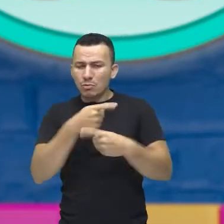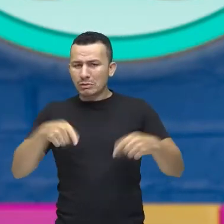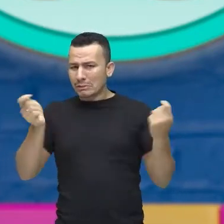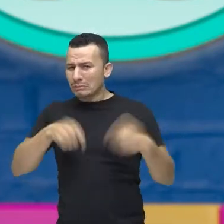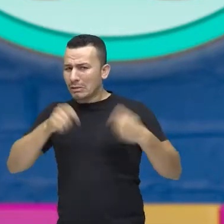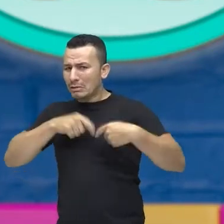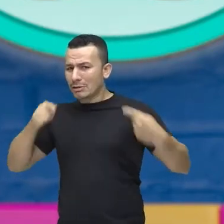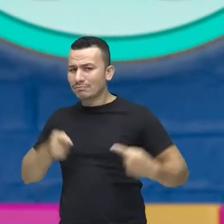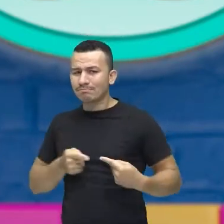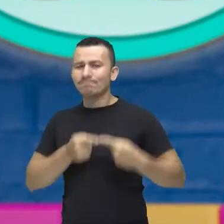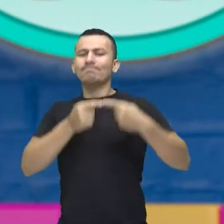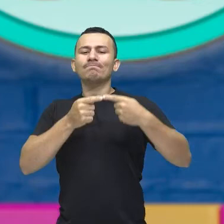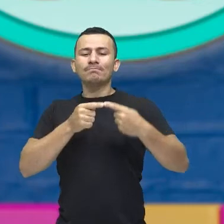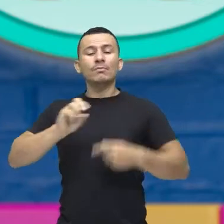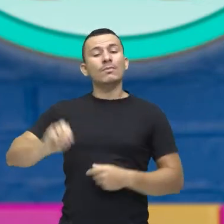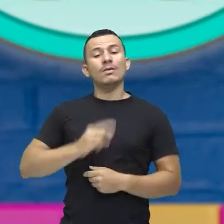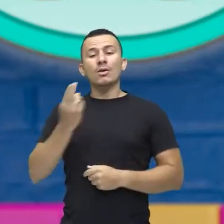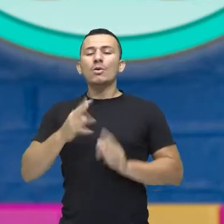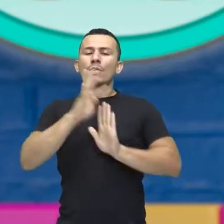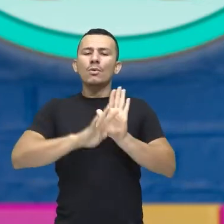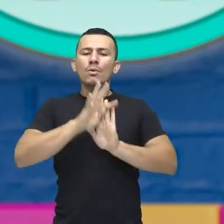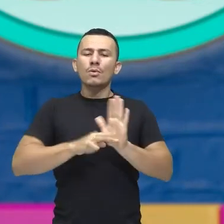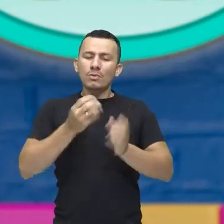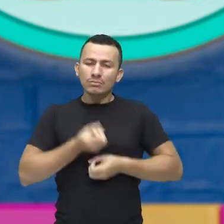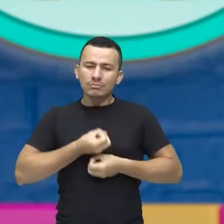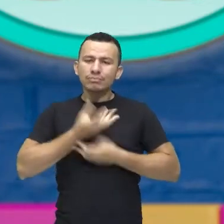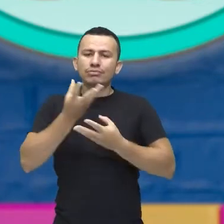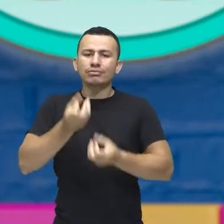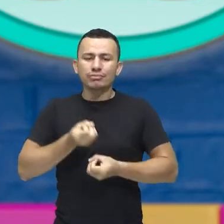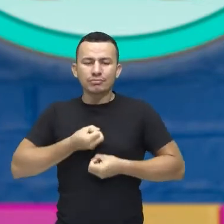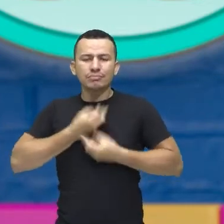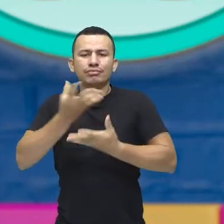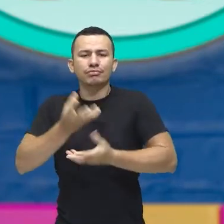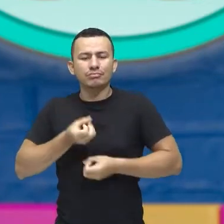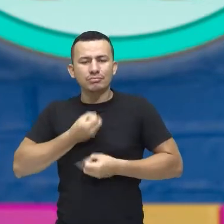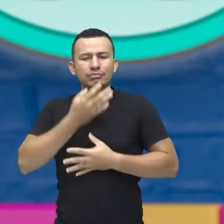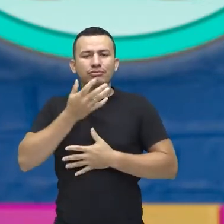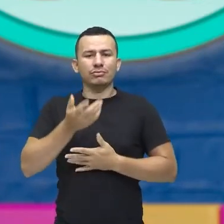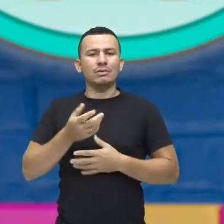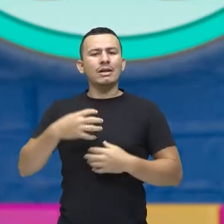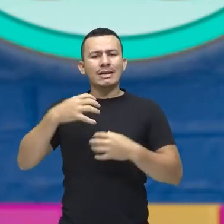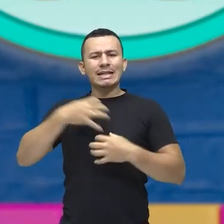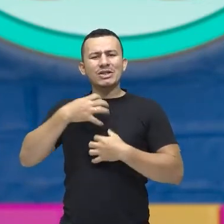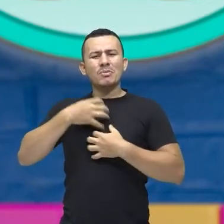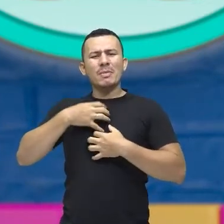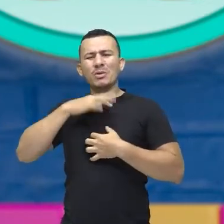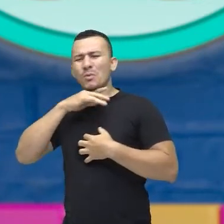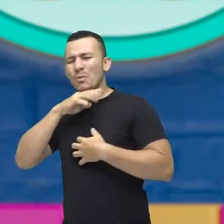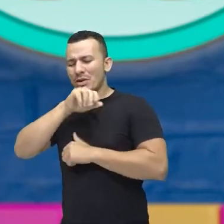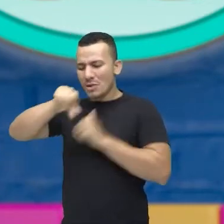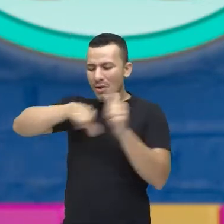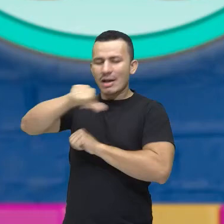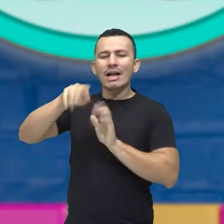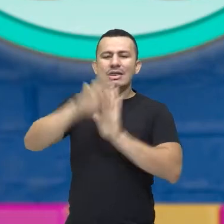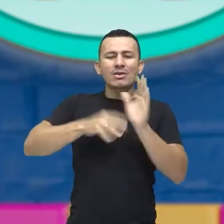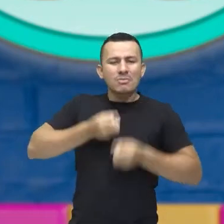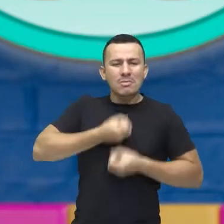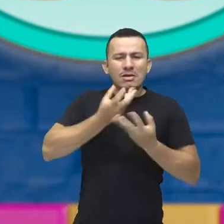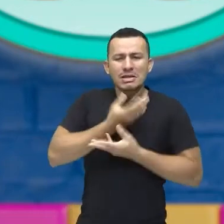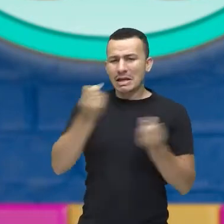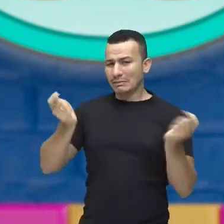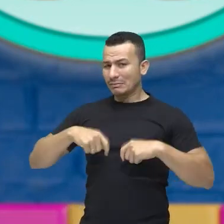música? Será que uma poesia, se eu transformar o que eu estou sentindo numa poesia, isso vai surtir efeito? Será que